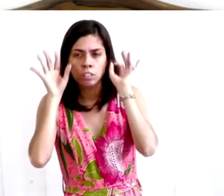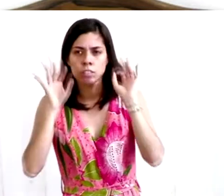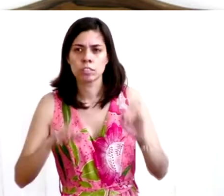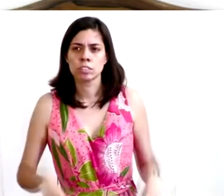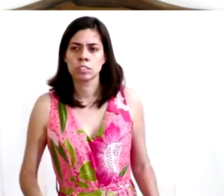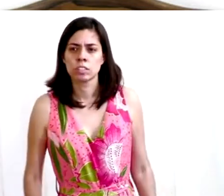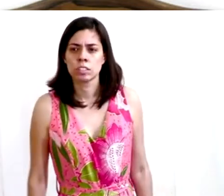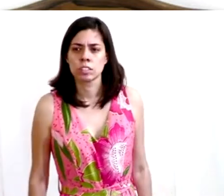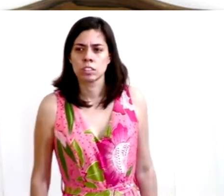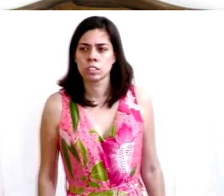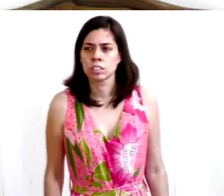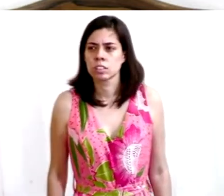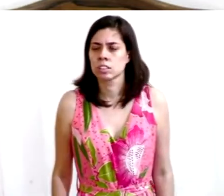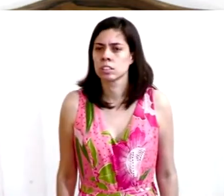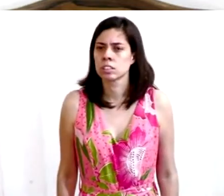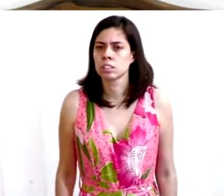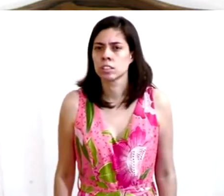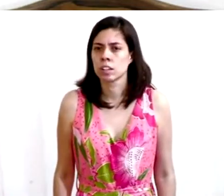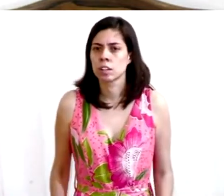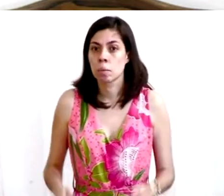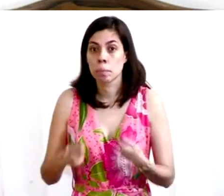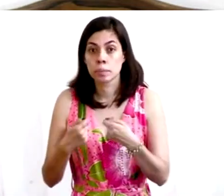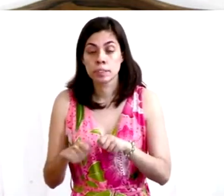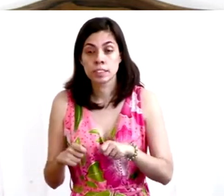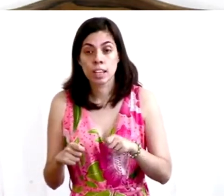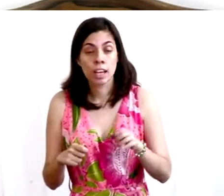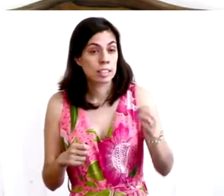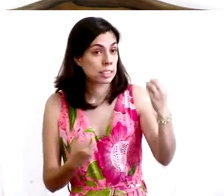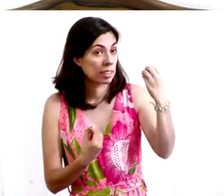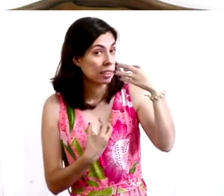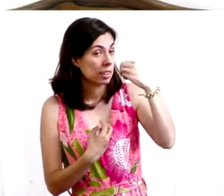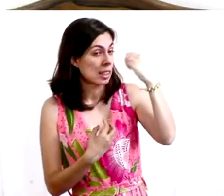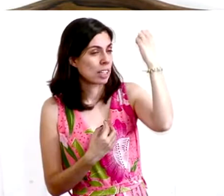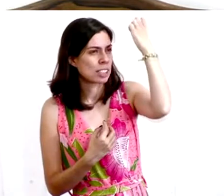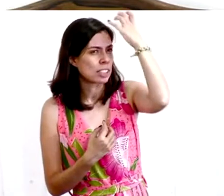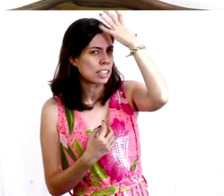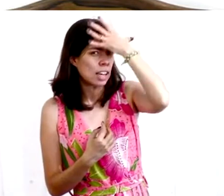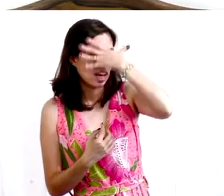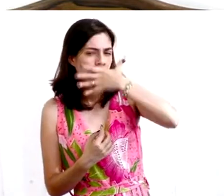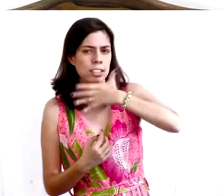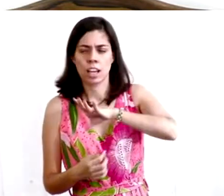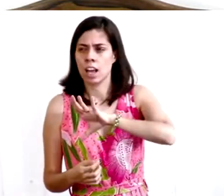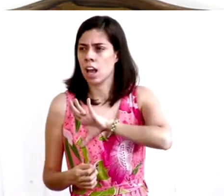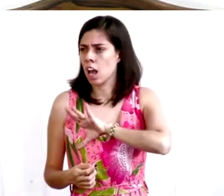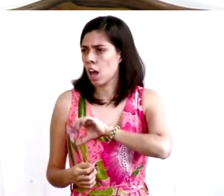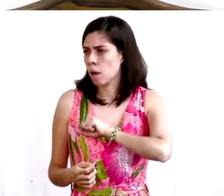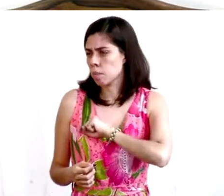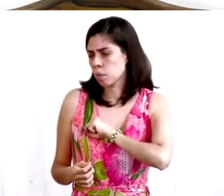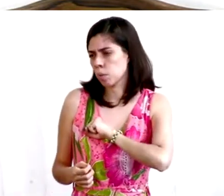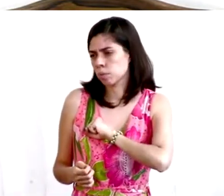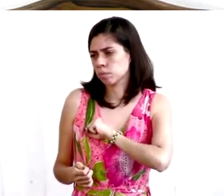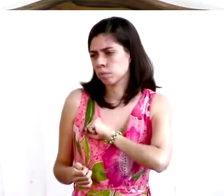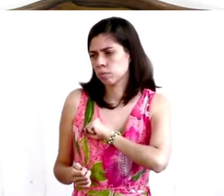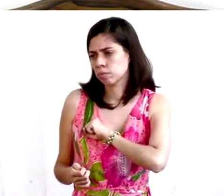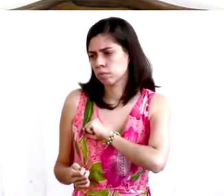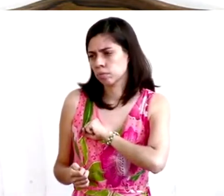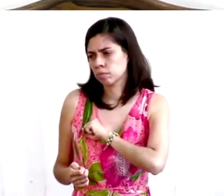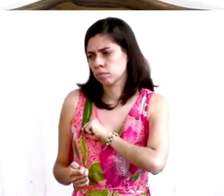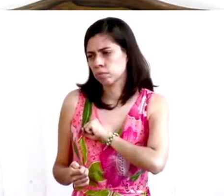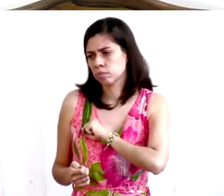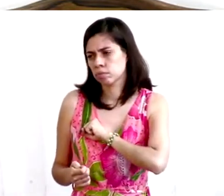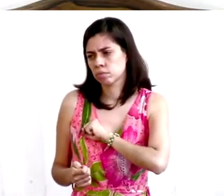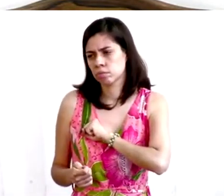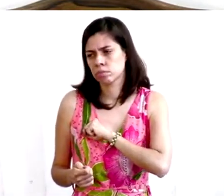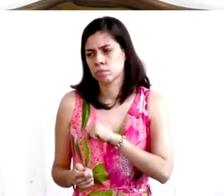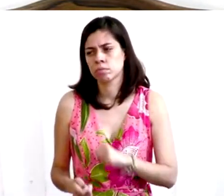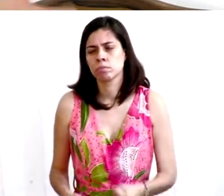não pode. Vocês precisariam ensinar graça, precisariam ensinar o amor de Deus, a paciência de Deus. Por que vocês